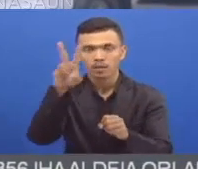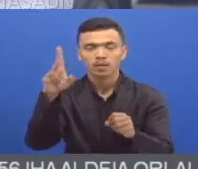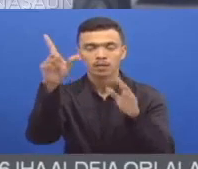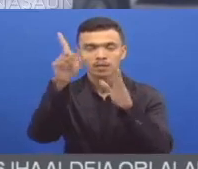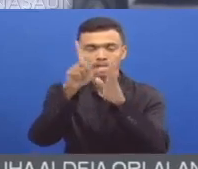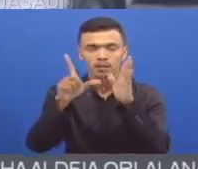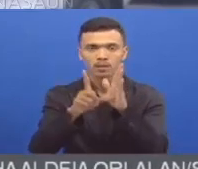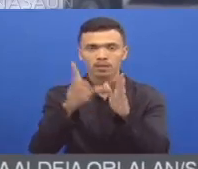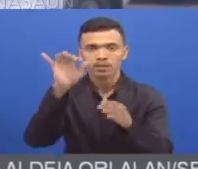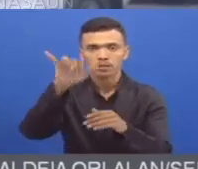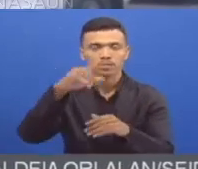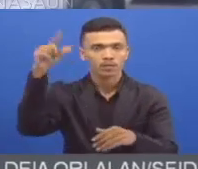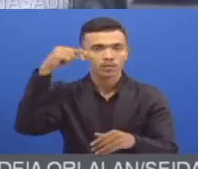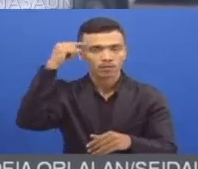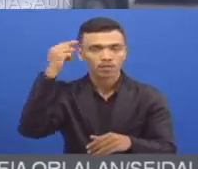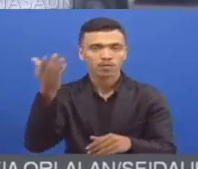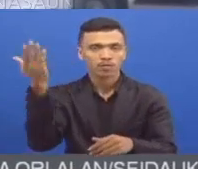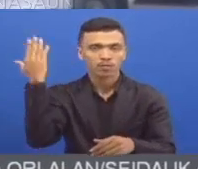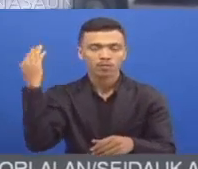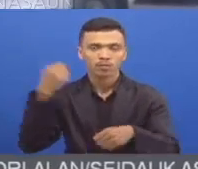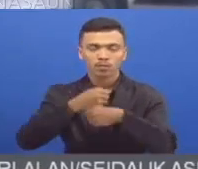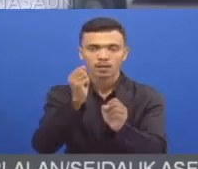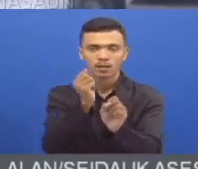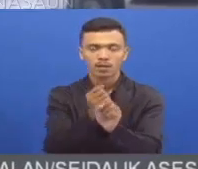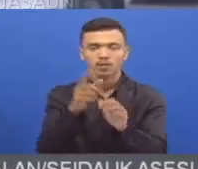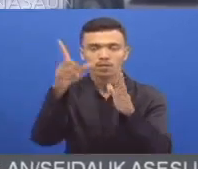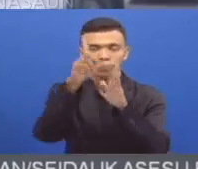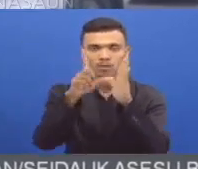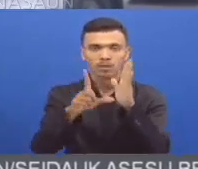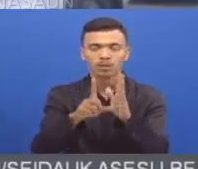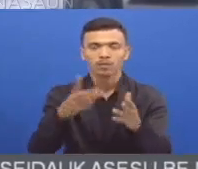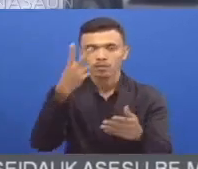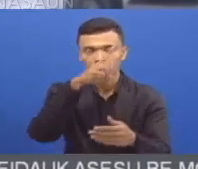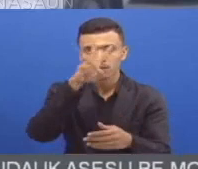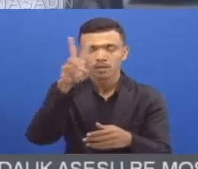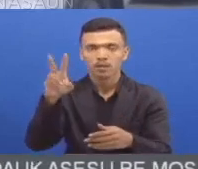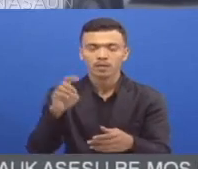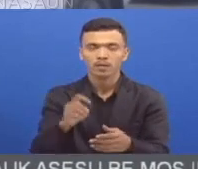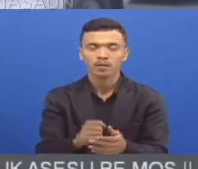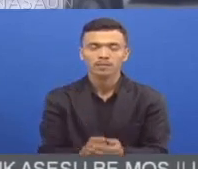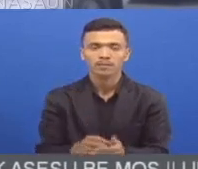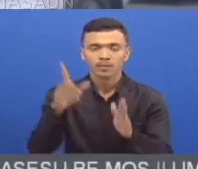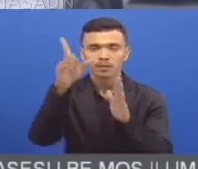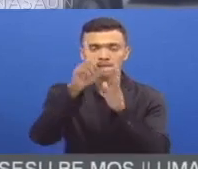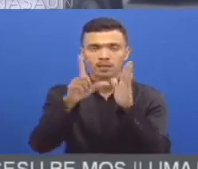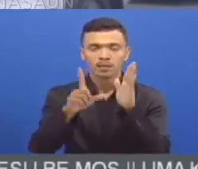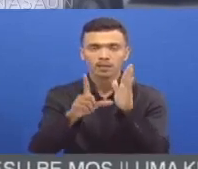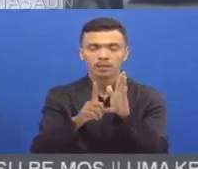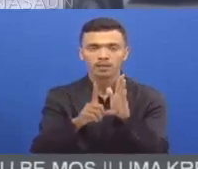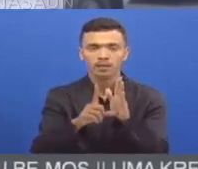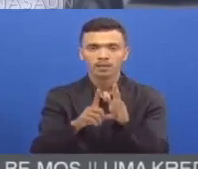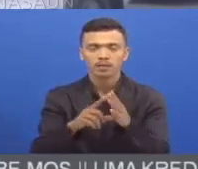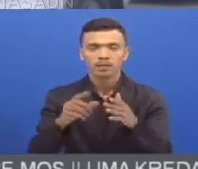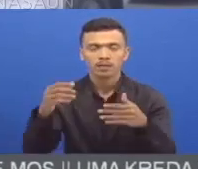acá, e o governo anterior ve produz leis sir ne, e o de hare, katak será que leis sir ne, lei sirve